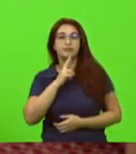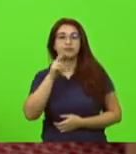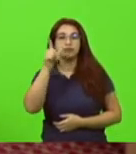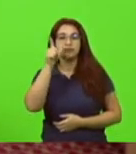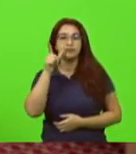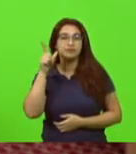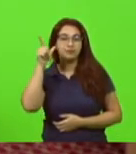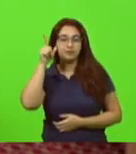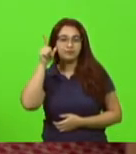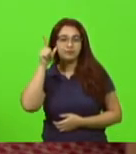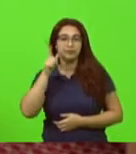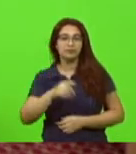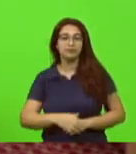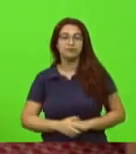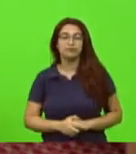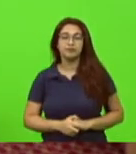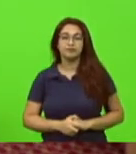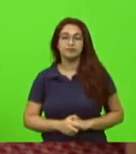Schuster.